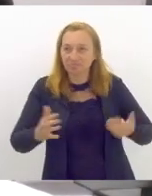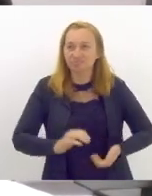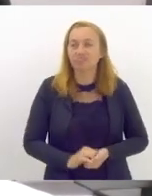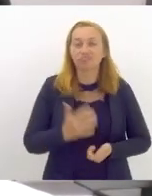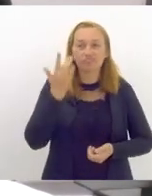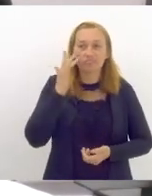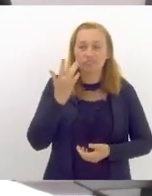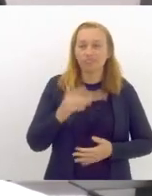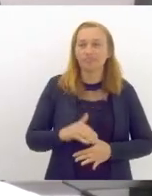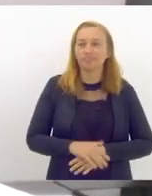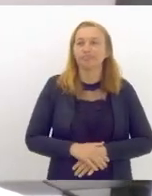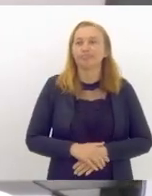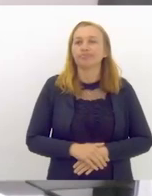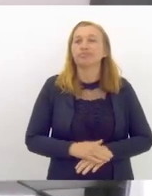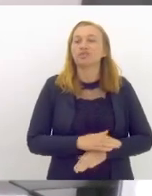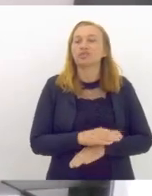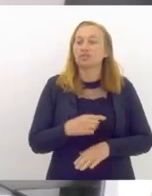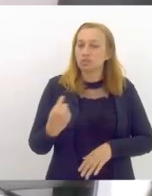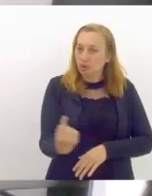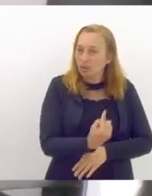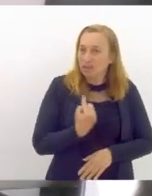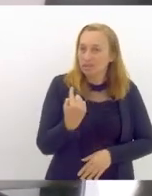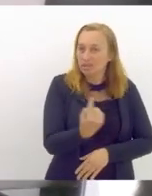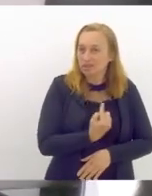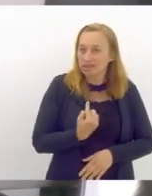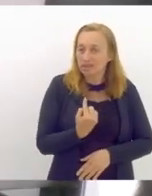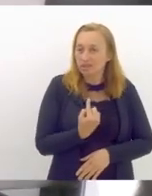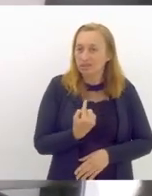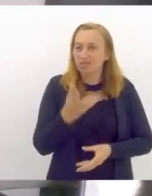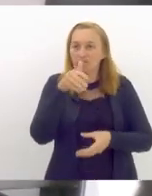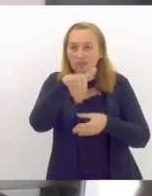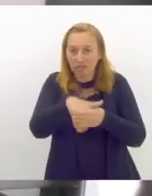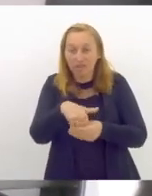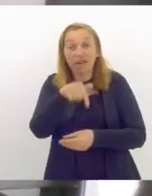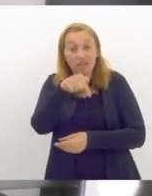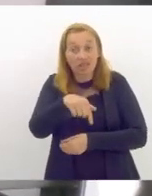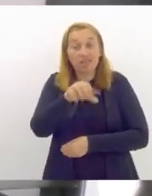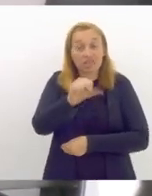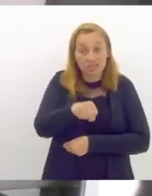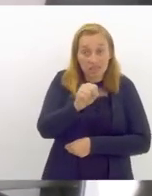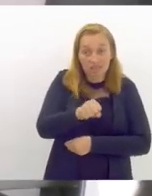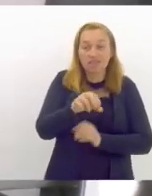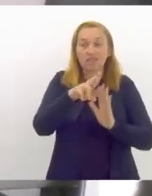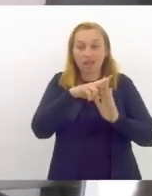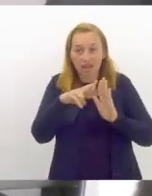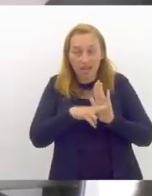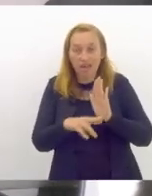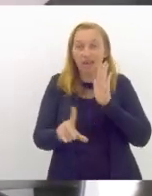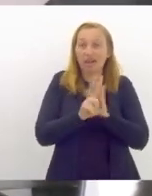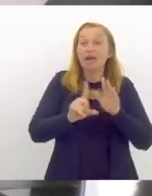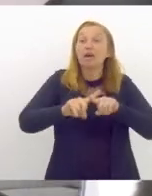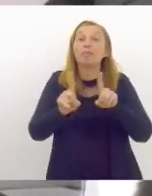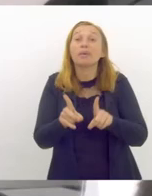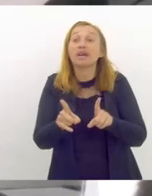os atores nós vamos nós vamos votar aqui sim os critérios a lei mas os atores estão aqui